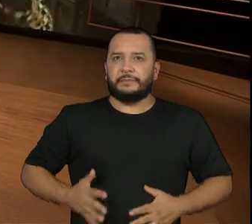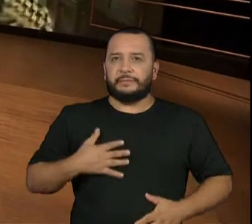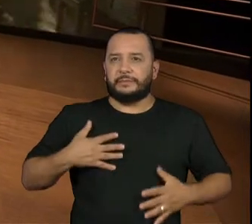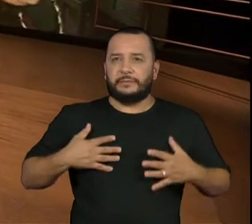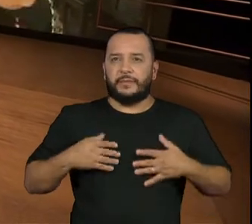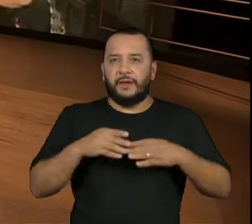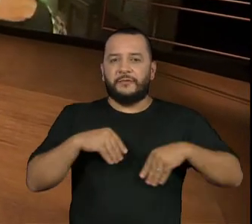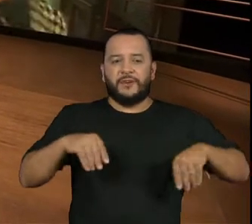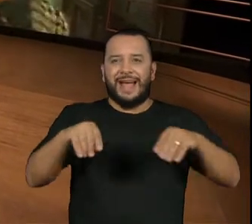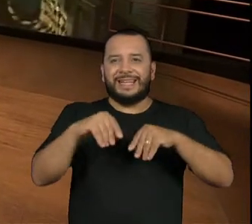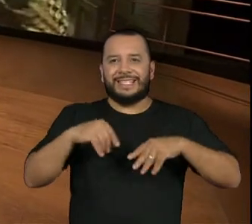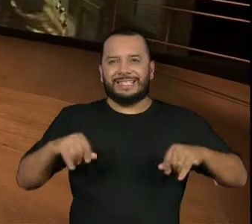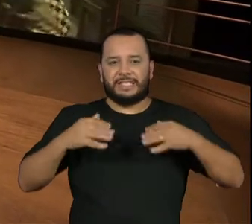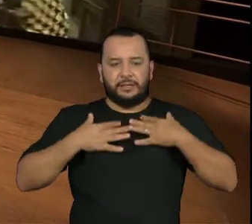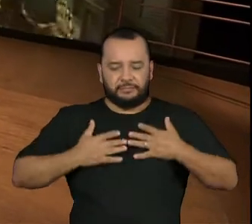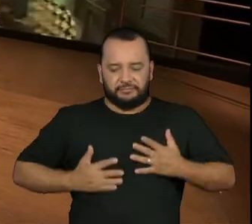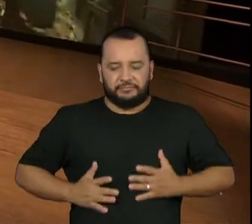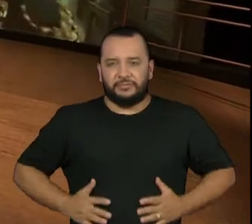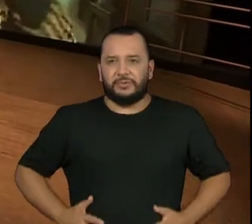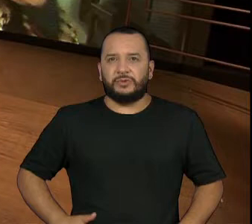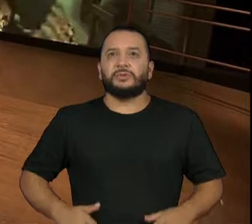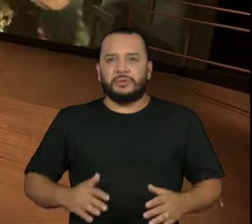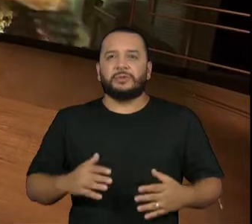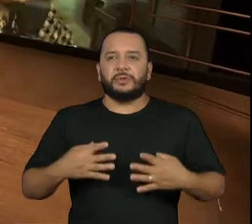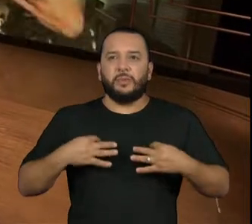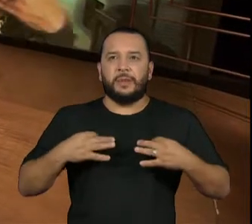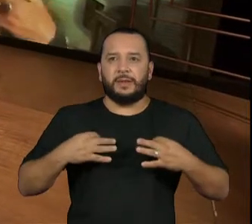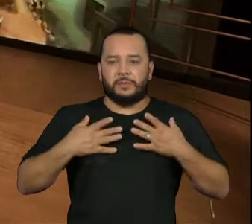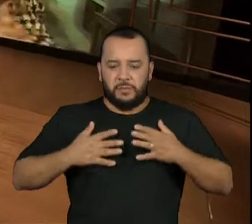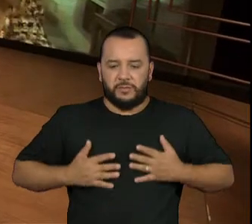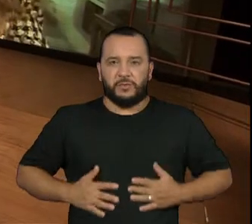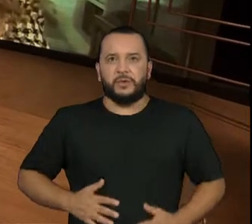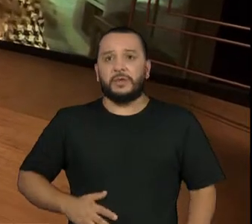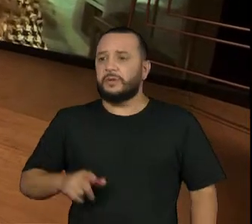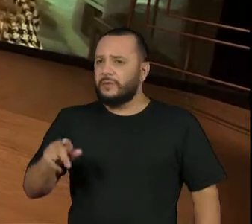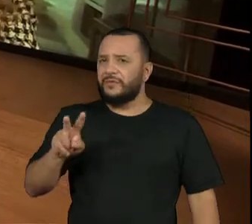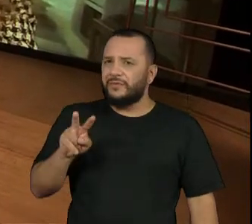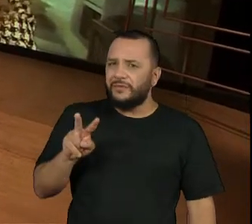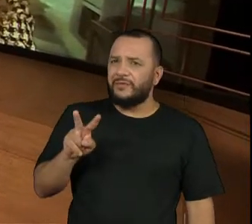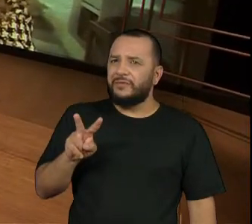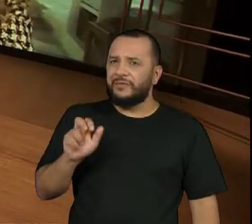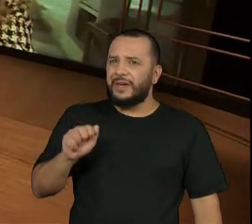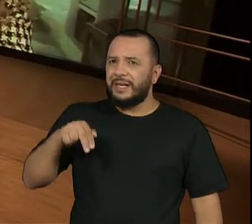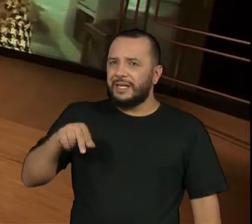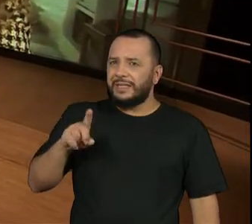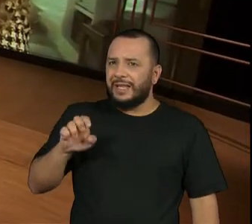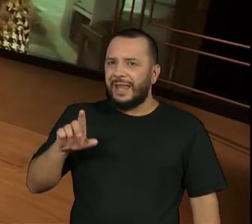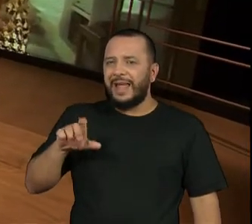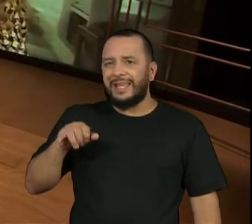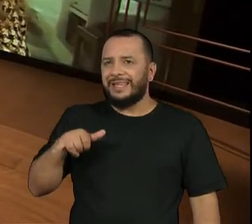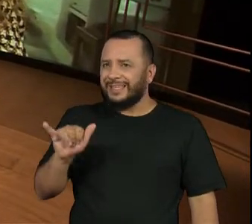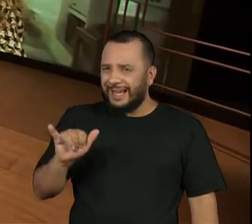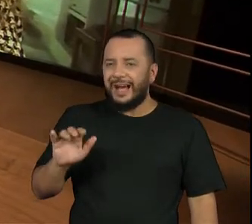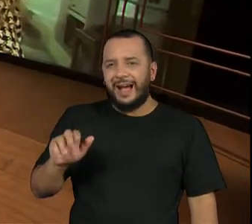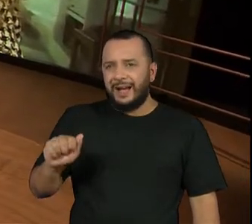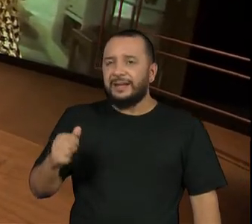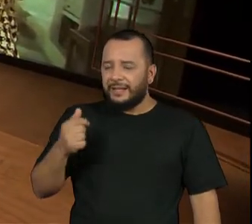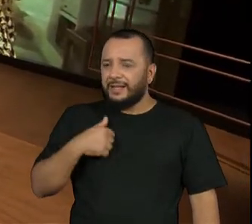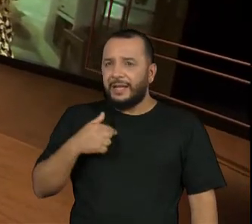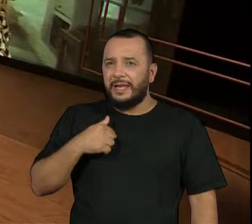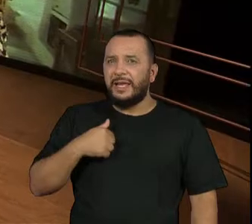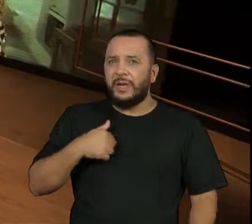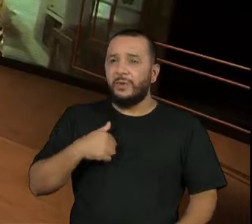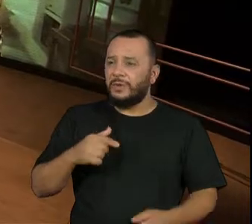farinha de trigo, batendo assim no peito, dizendo, Vanderleia, eu escrevi para o programa, você vai